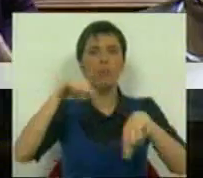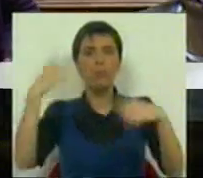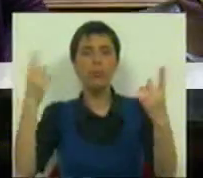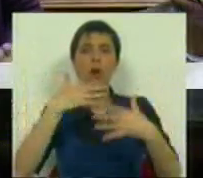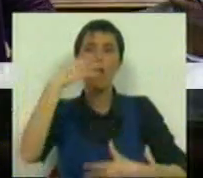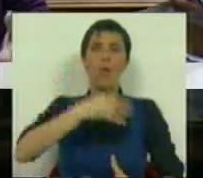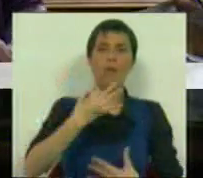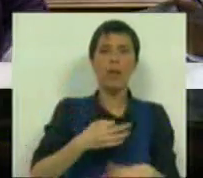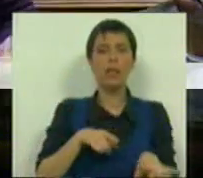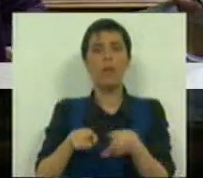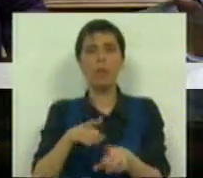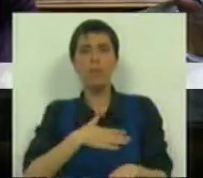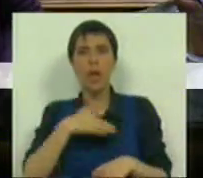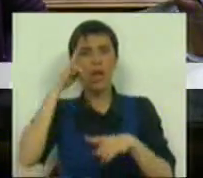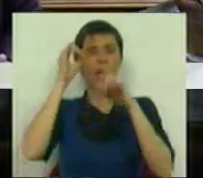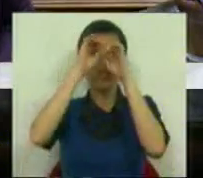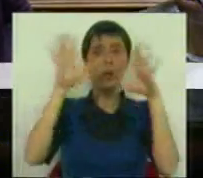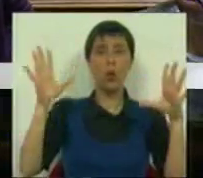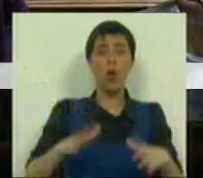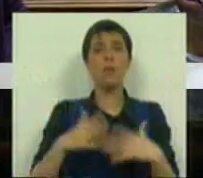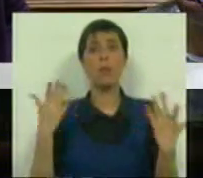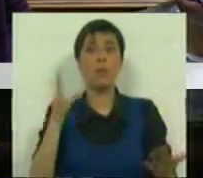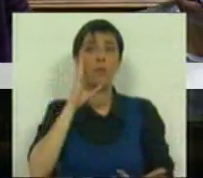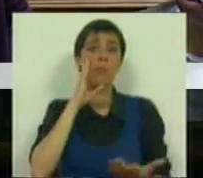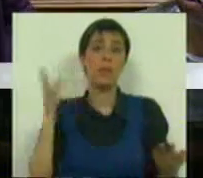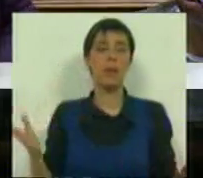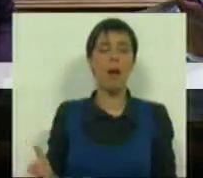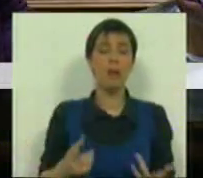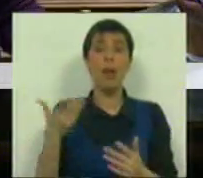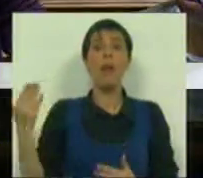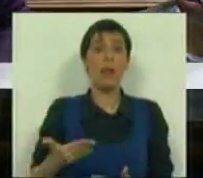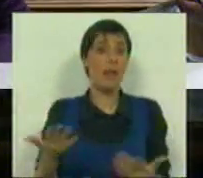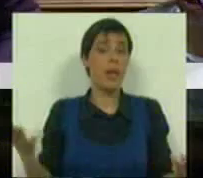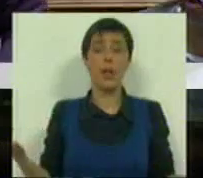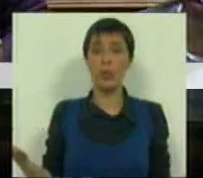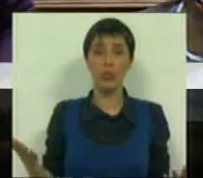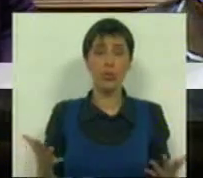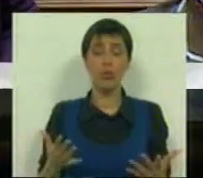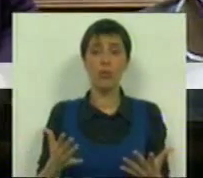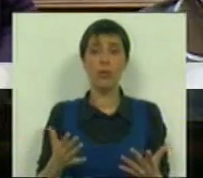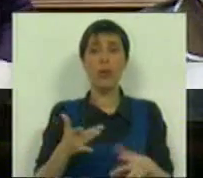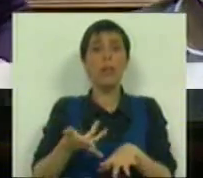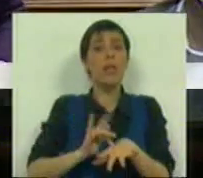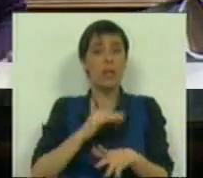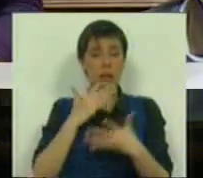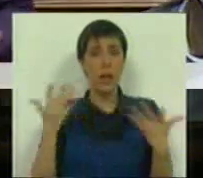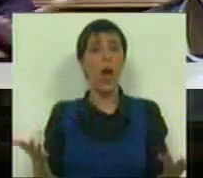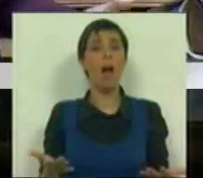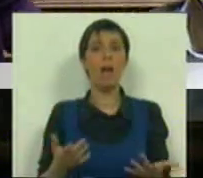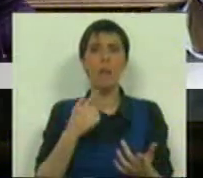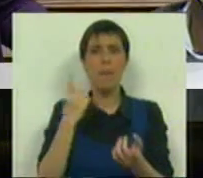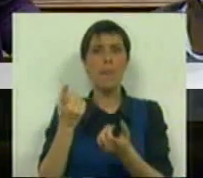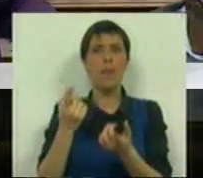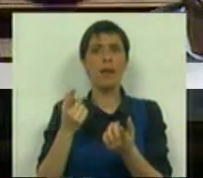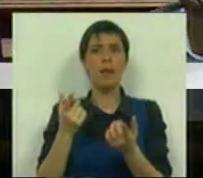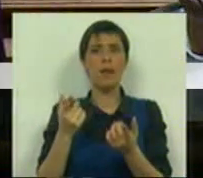de convicção política e ideológica. Como sabe, são direitos de grande sensibilidade que proíbem,